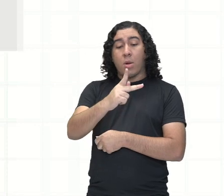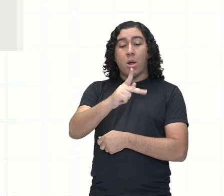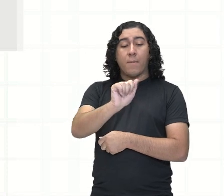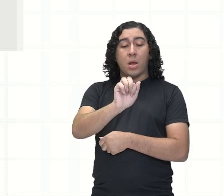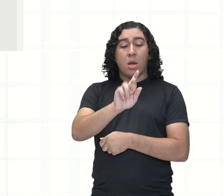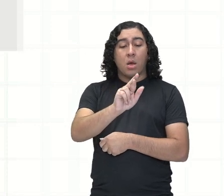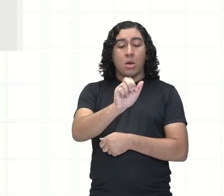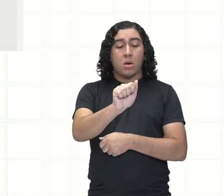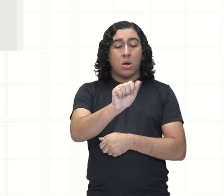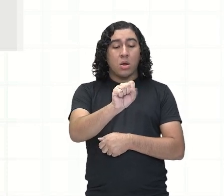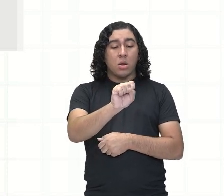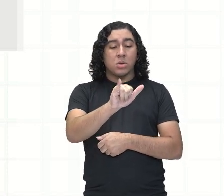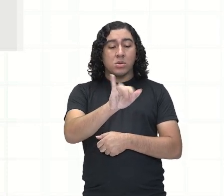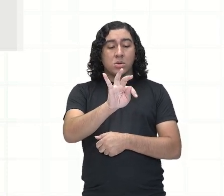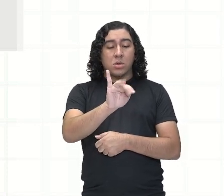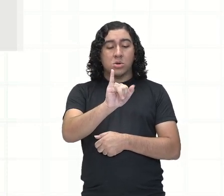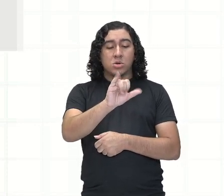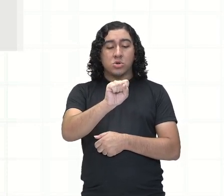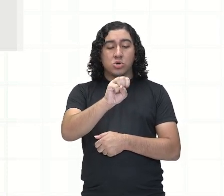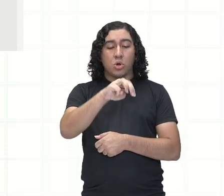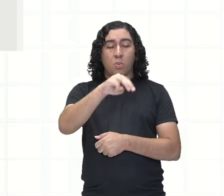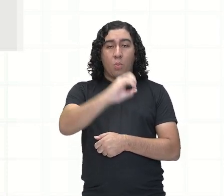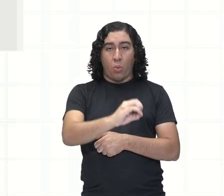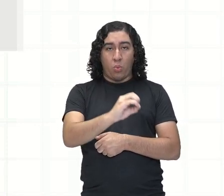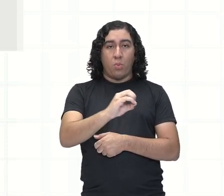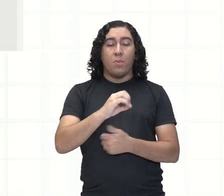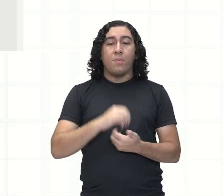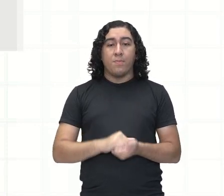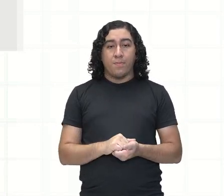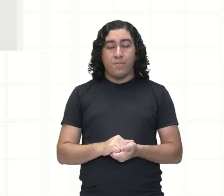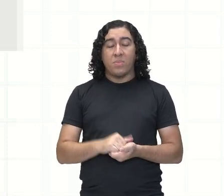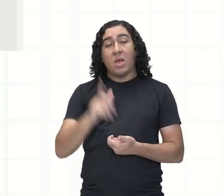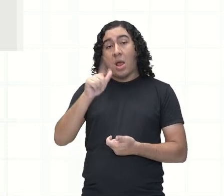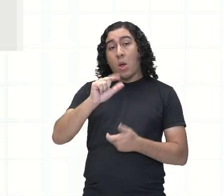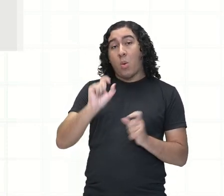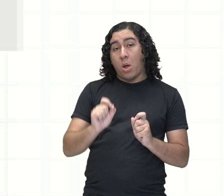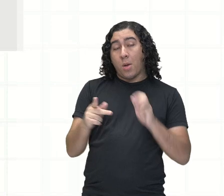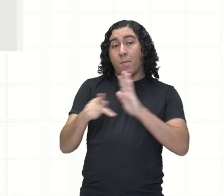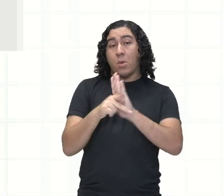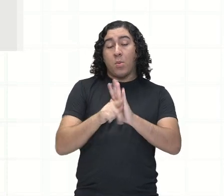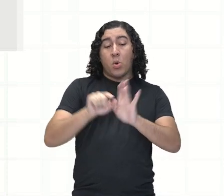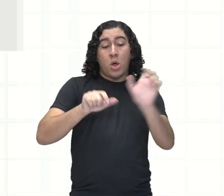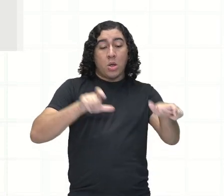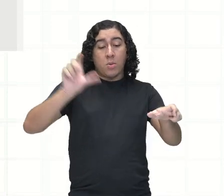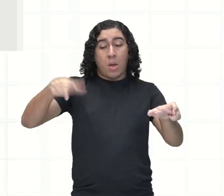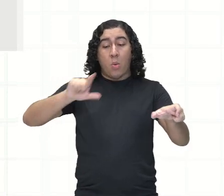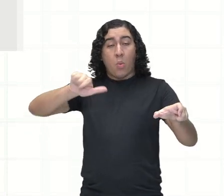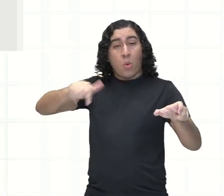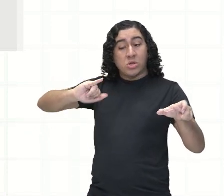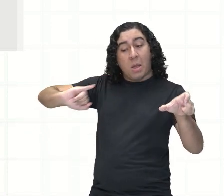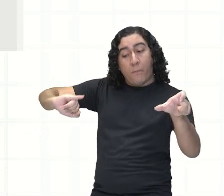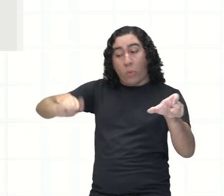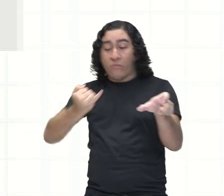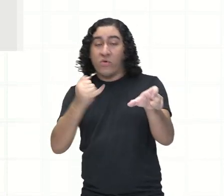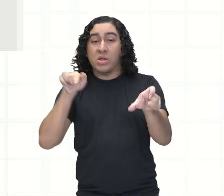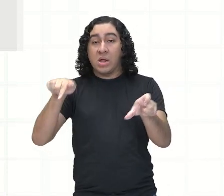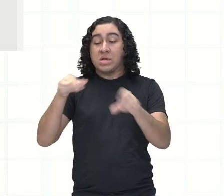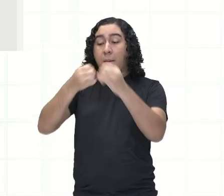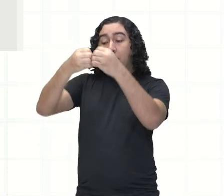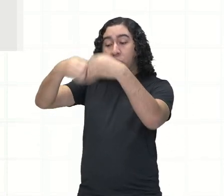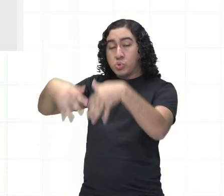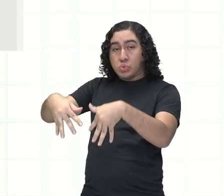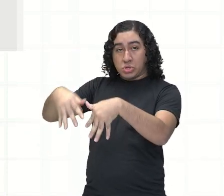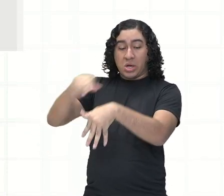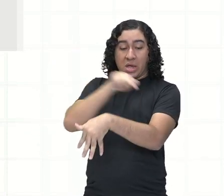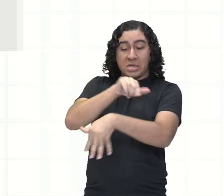no parasitismo, um organismo parasita se beneficia enquanto prejudica